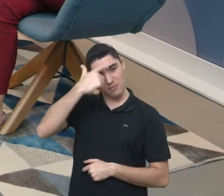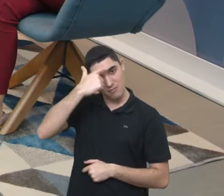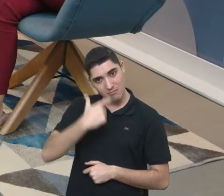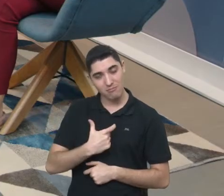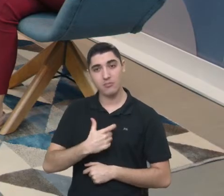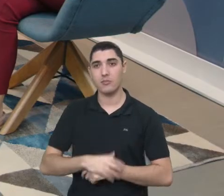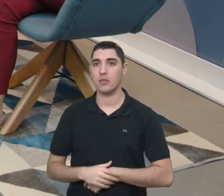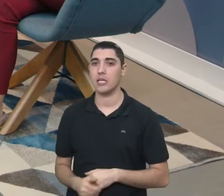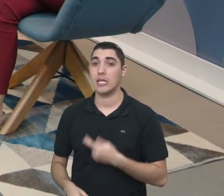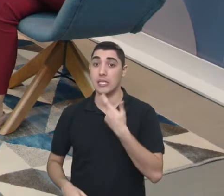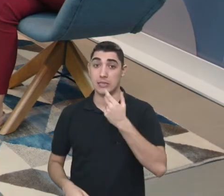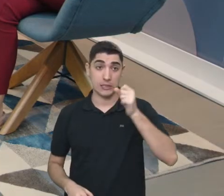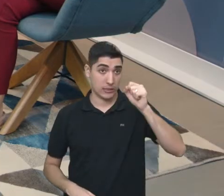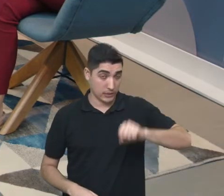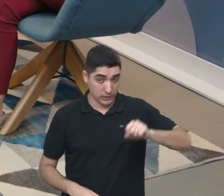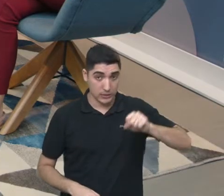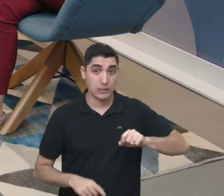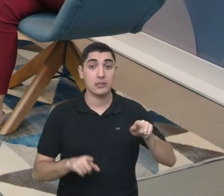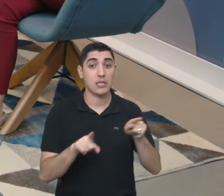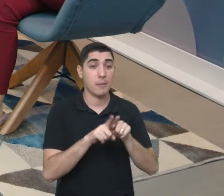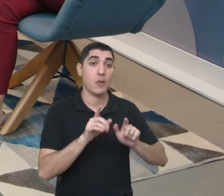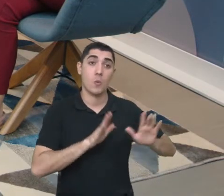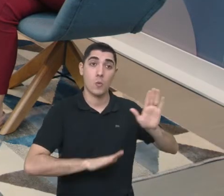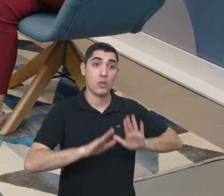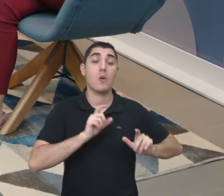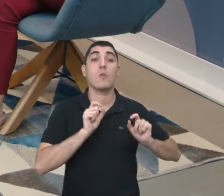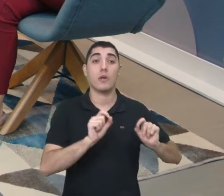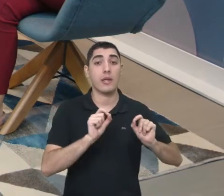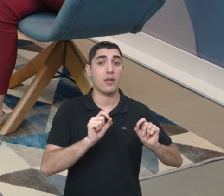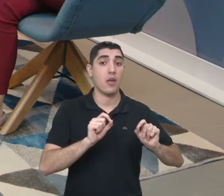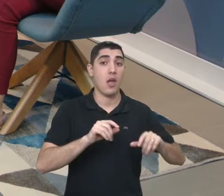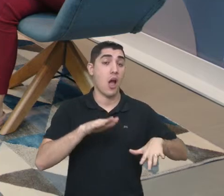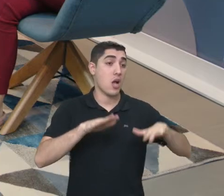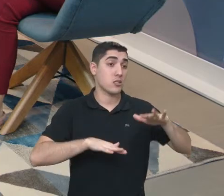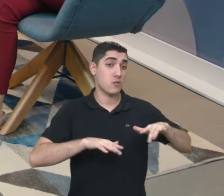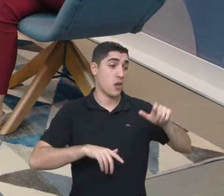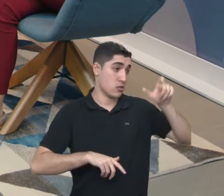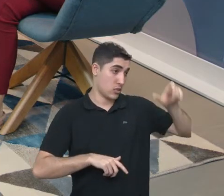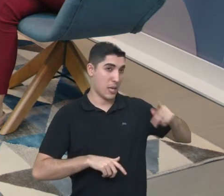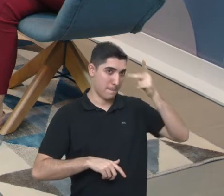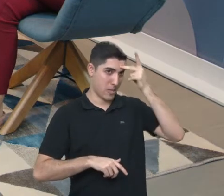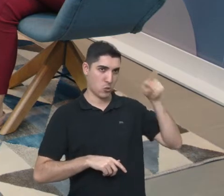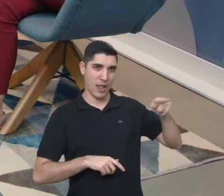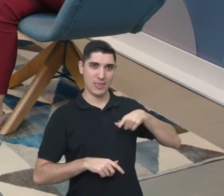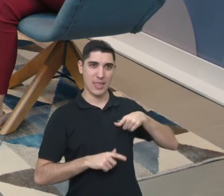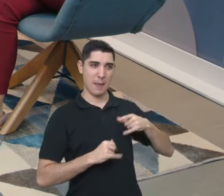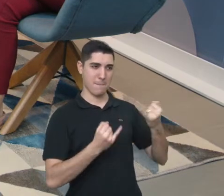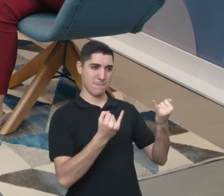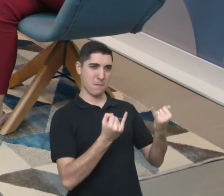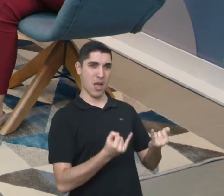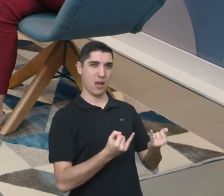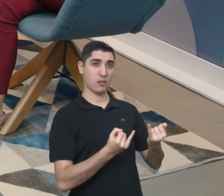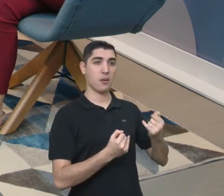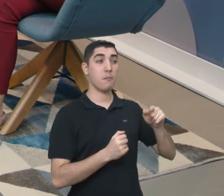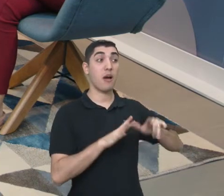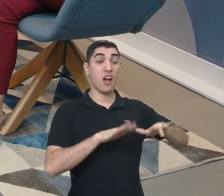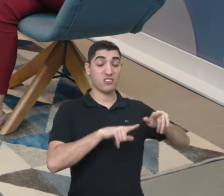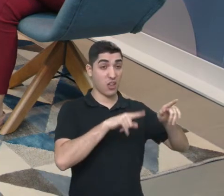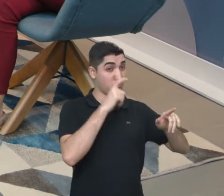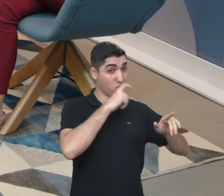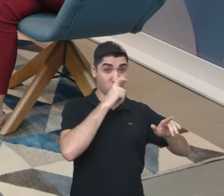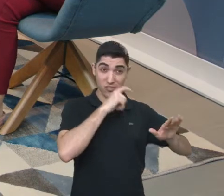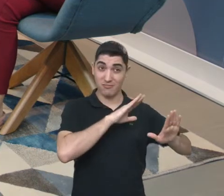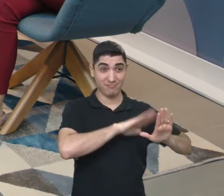né? Sim, e tomar cuidado que com isso que a gente vê, muitas vezes, nem a pessoa que aparece ali magra é daquele jeito,